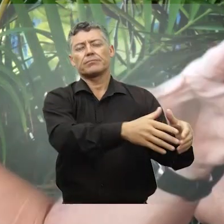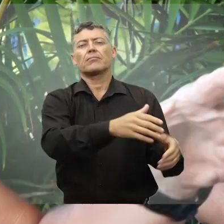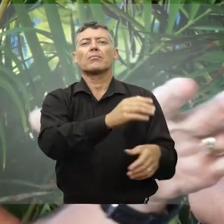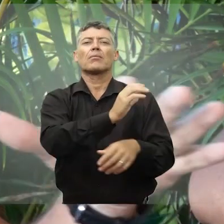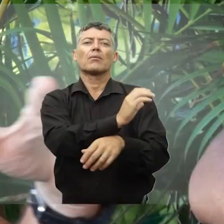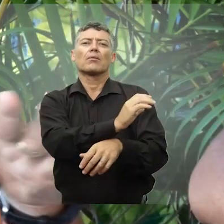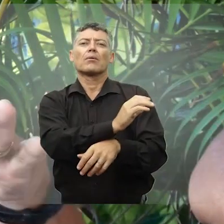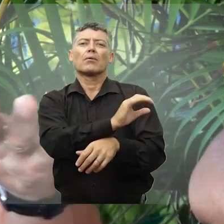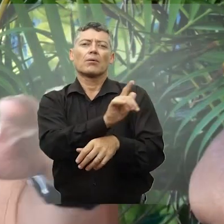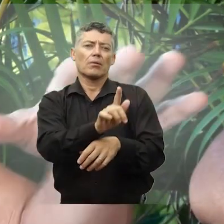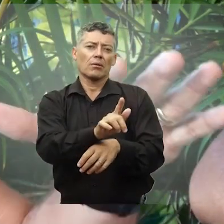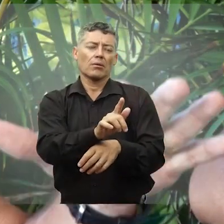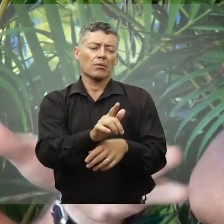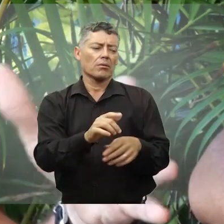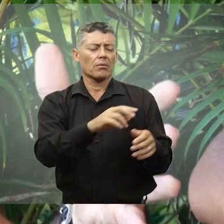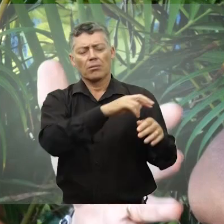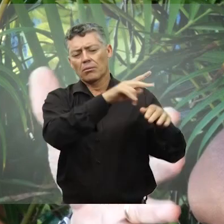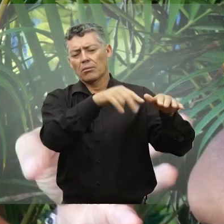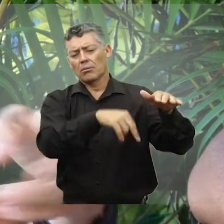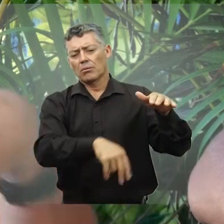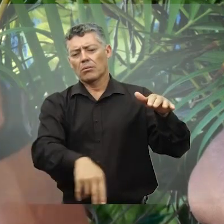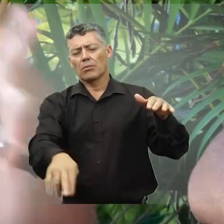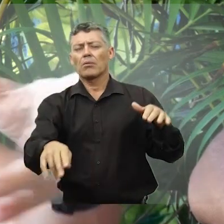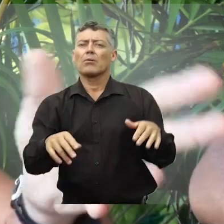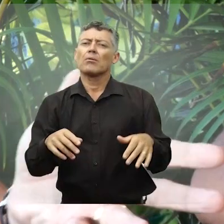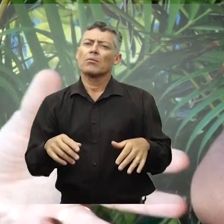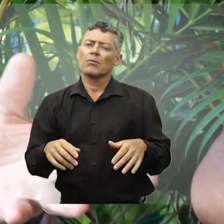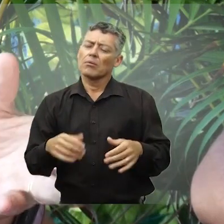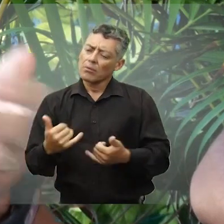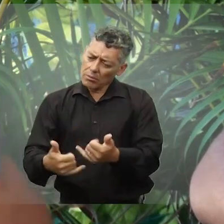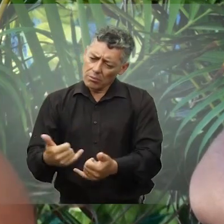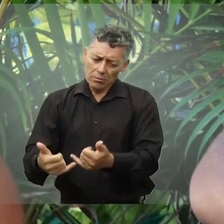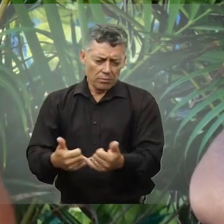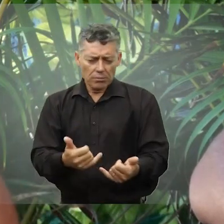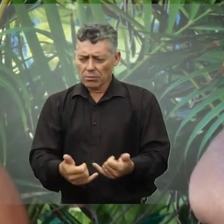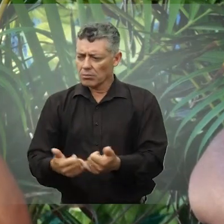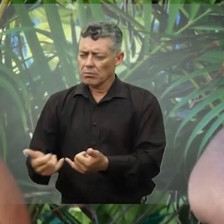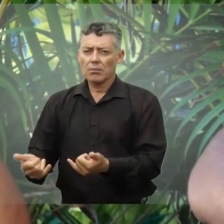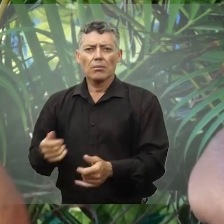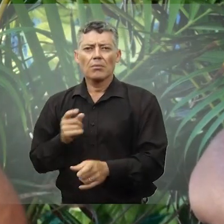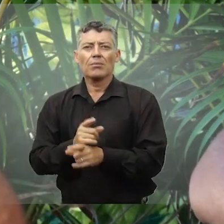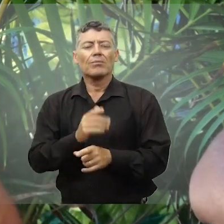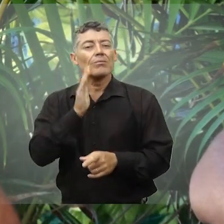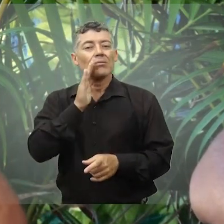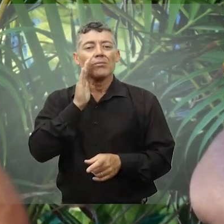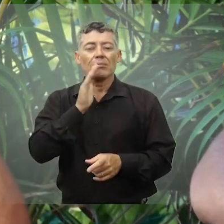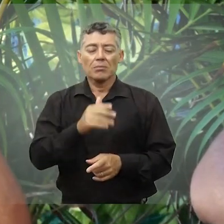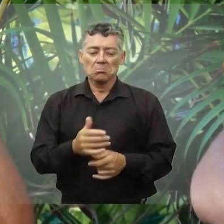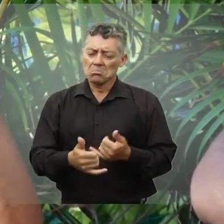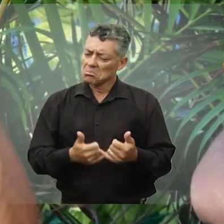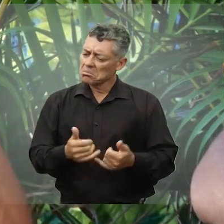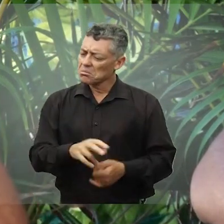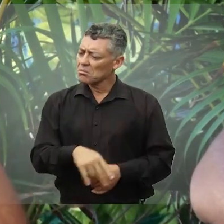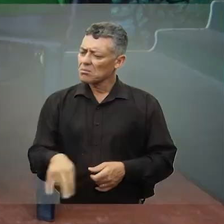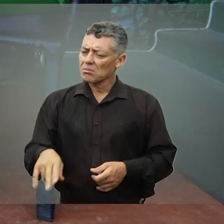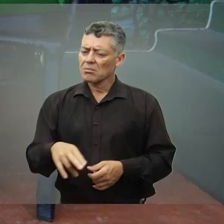bloco mirim, que era o Baby Léguas, e desci para brincar. E eu achei aquilo bacana, falei, caramba,